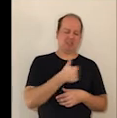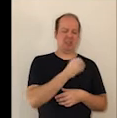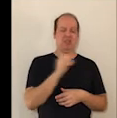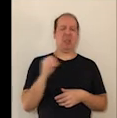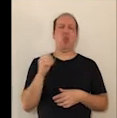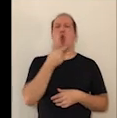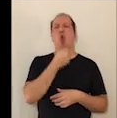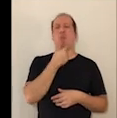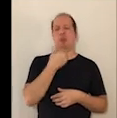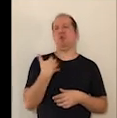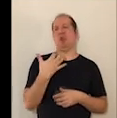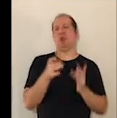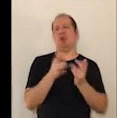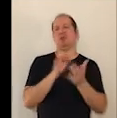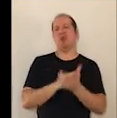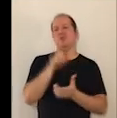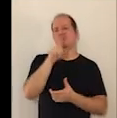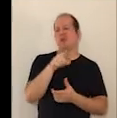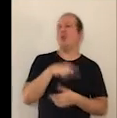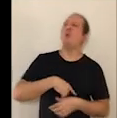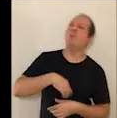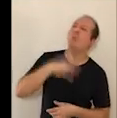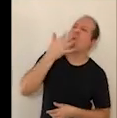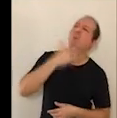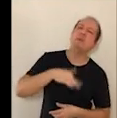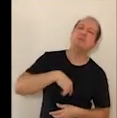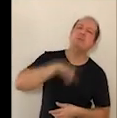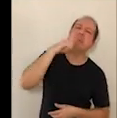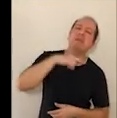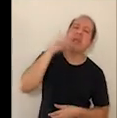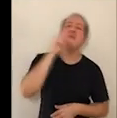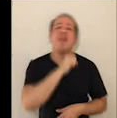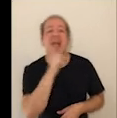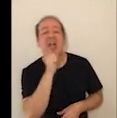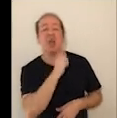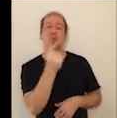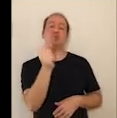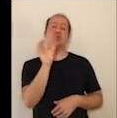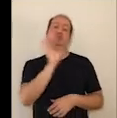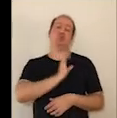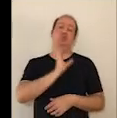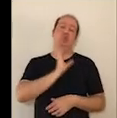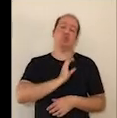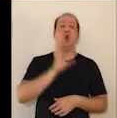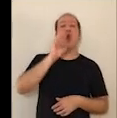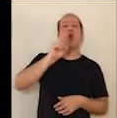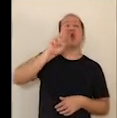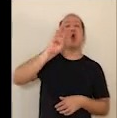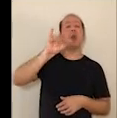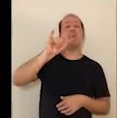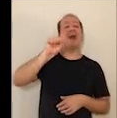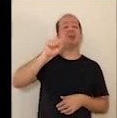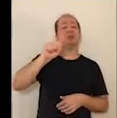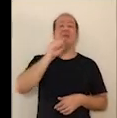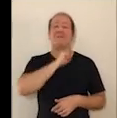fila querendo casar com você. Não conheço nenhum que seja velho e rico como ele. Conhece, sim. Corbátio